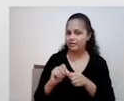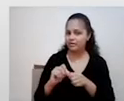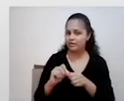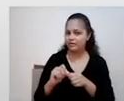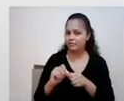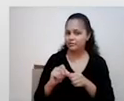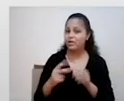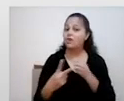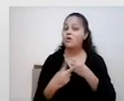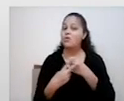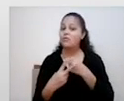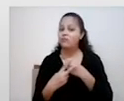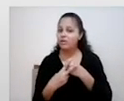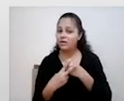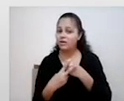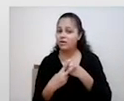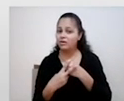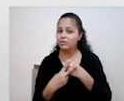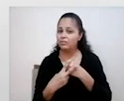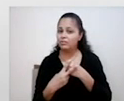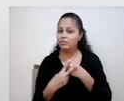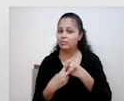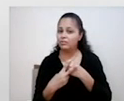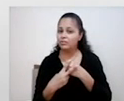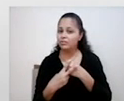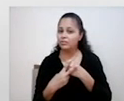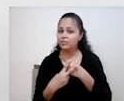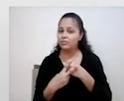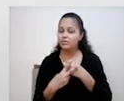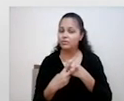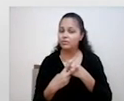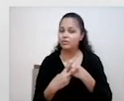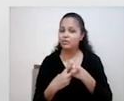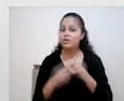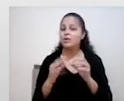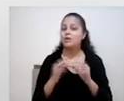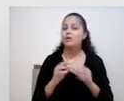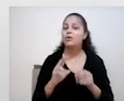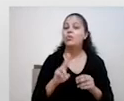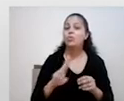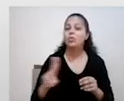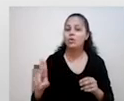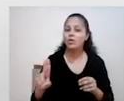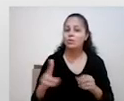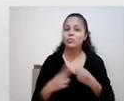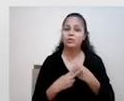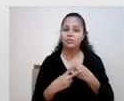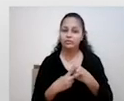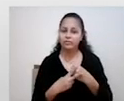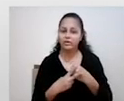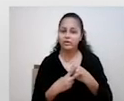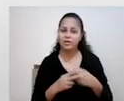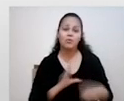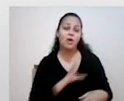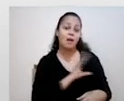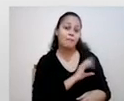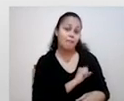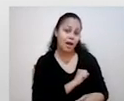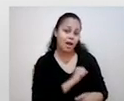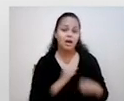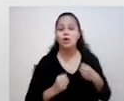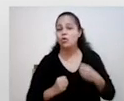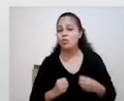infinitivo. O verbo no infinitivo é aquele que é o verbo ação puro, o nome do verbo, lembra? O amar, correr, partir,